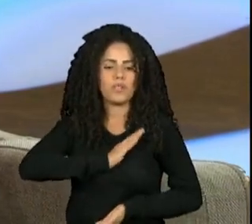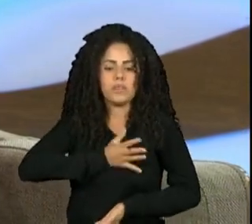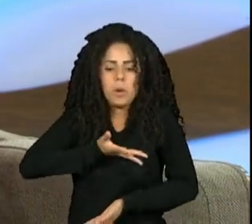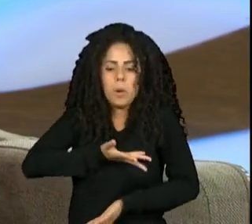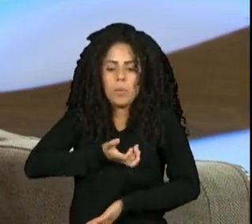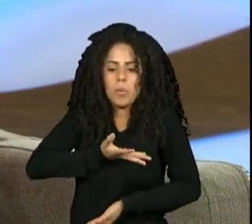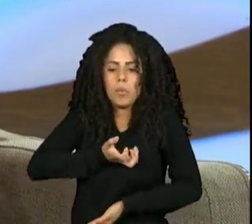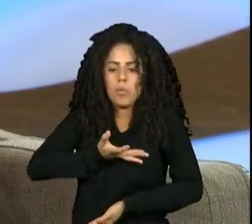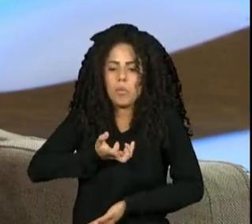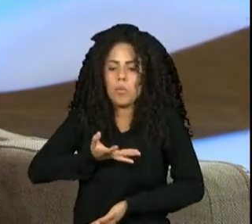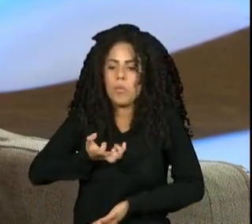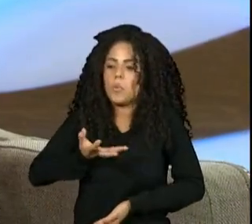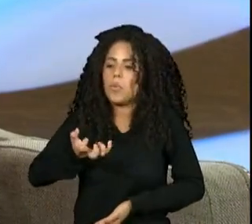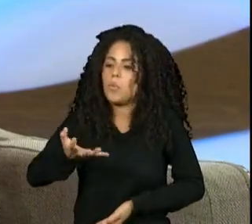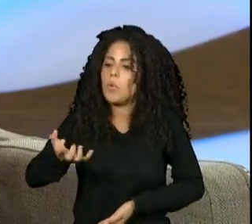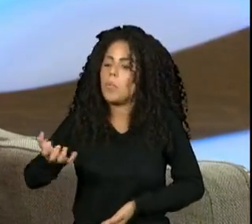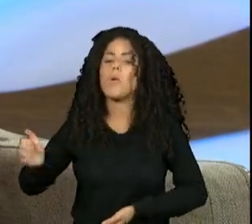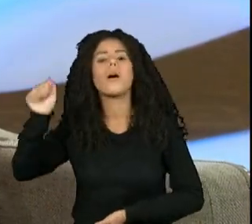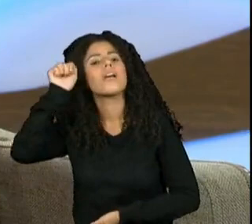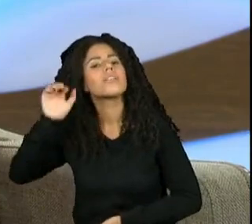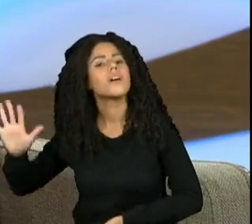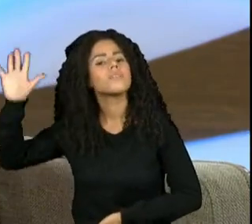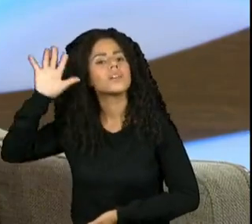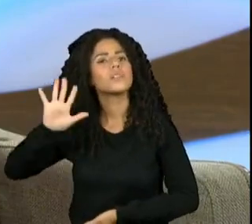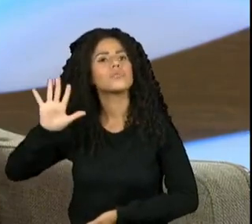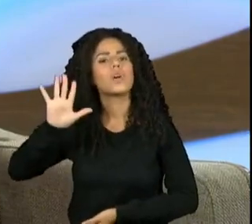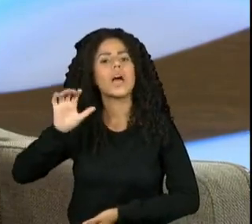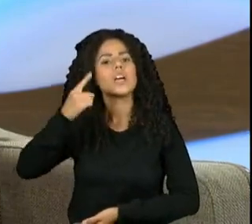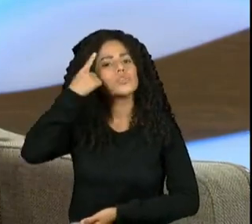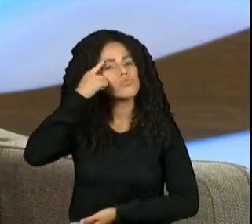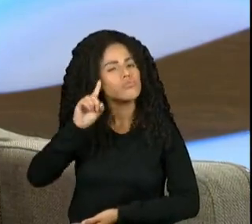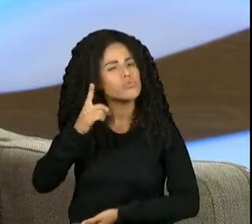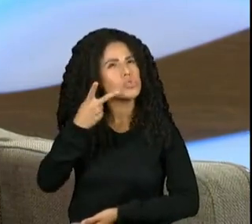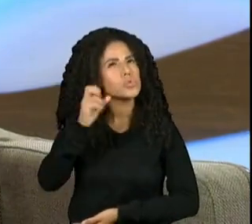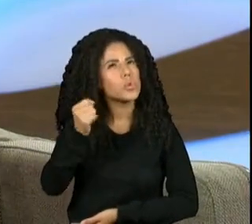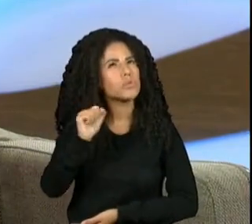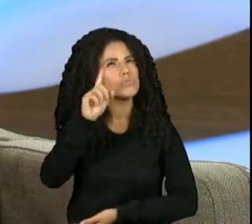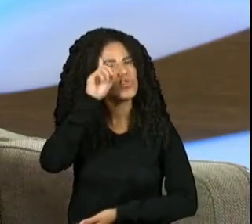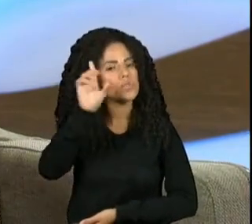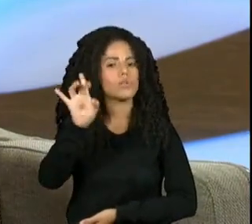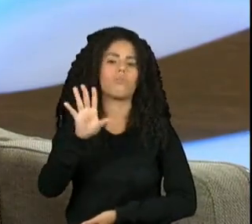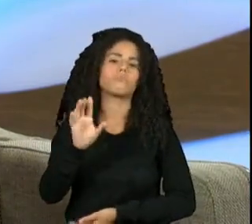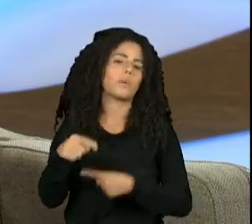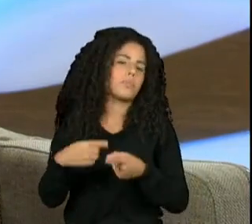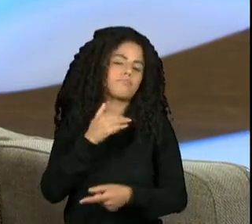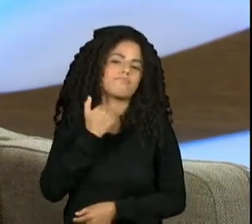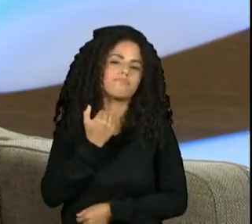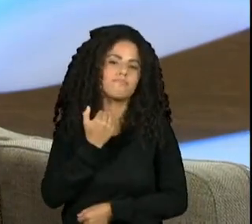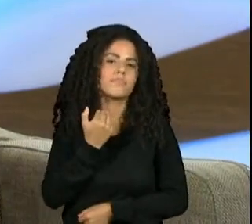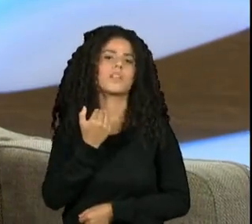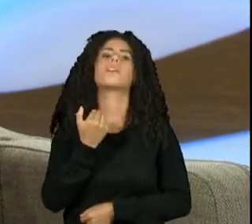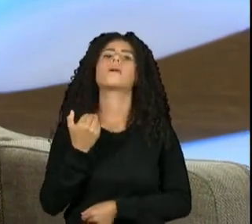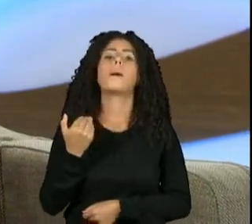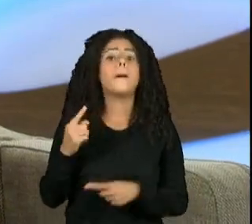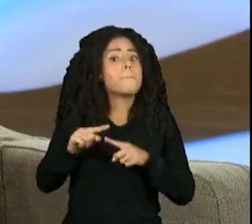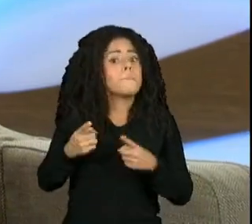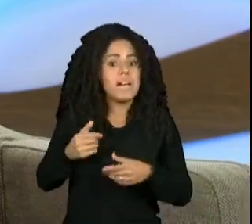do Barnard, na África do Sul, o paciente viveu 18 dias só. Então, nós já estamos